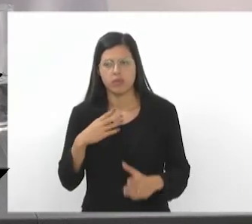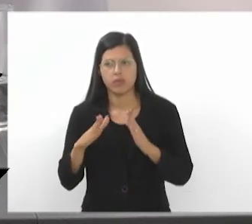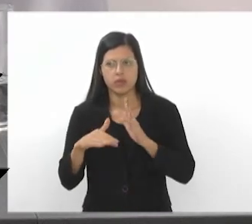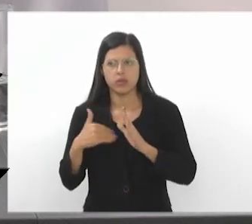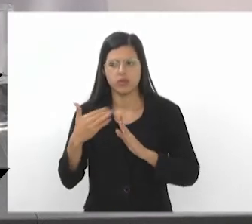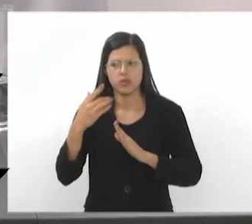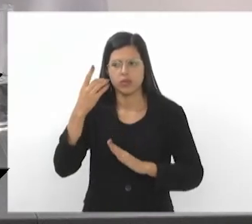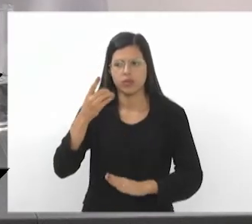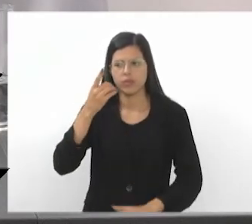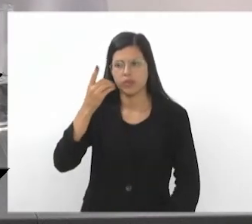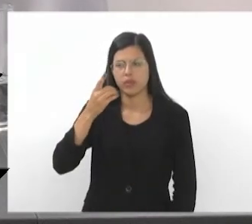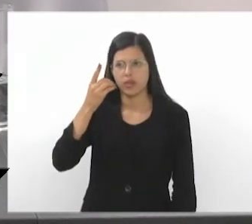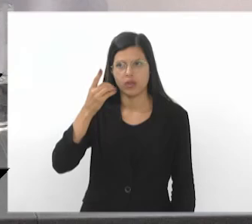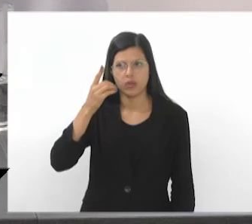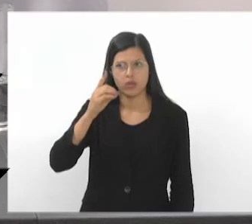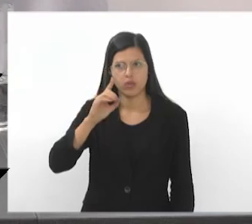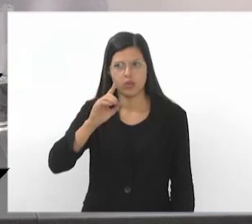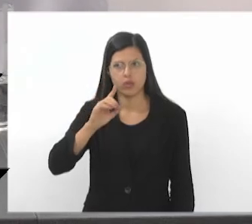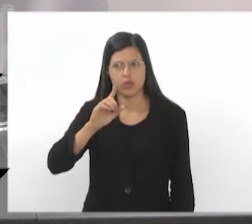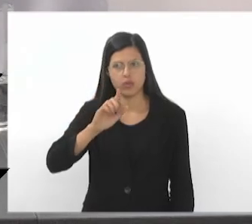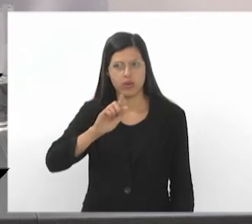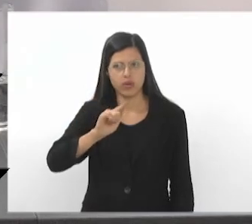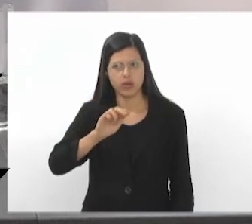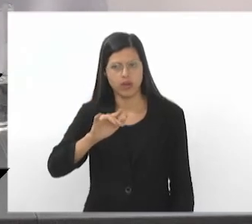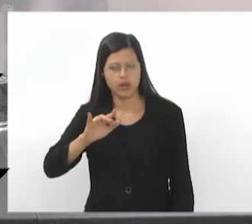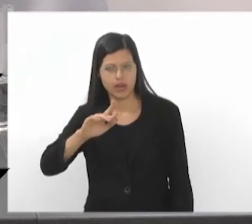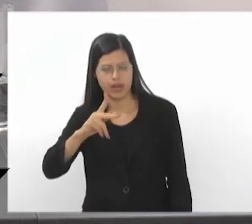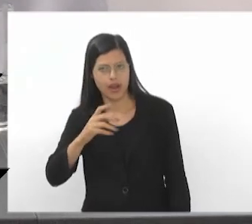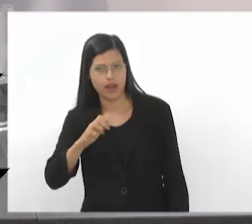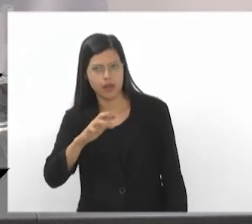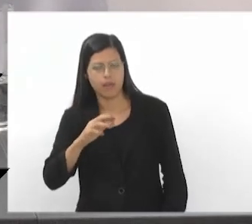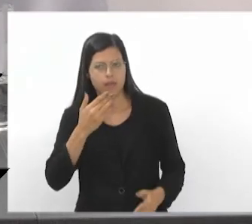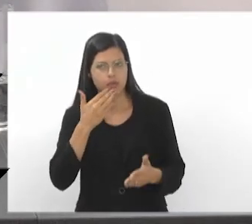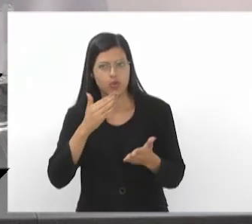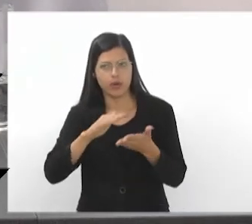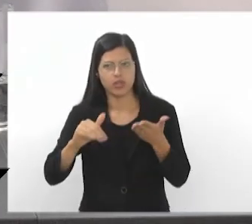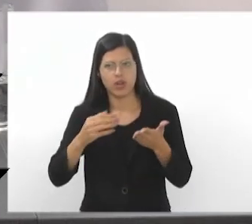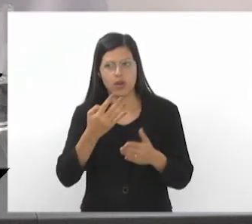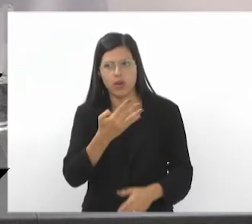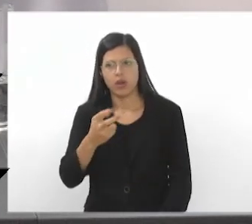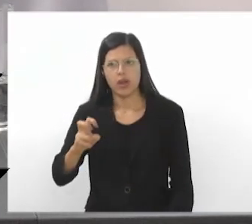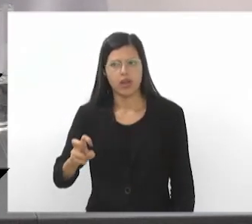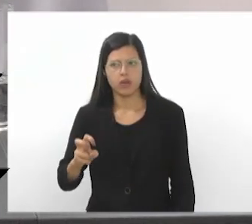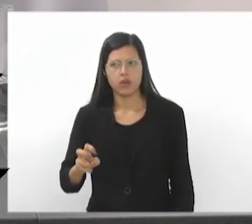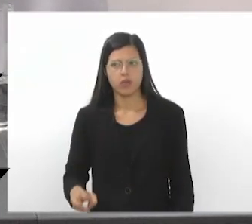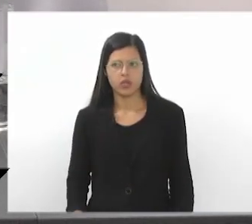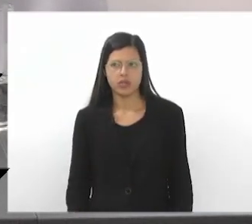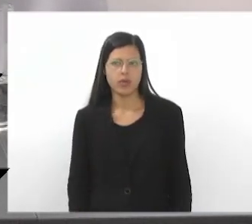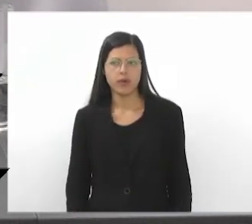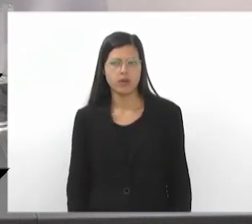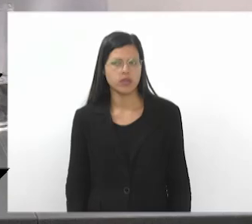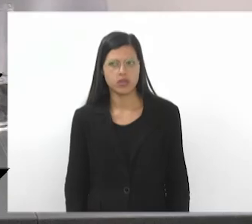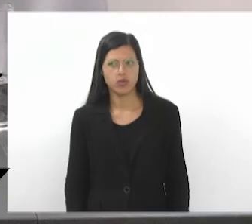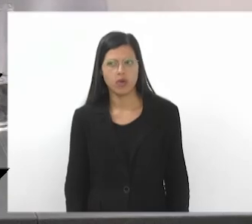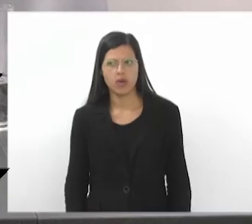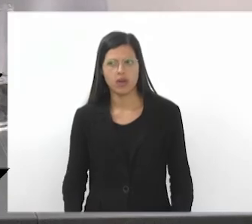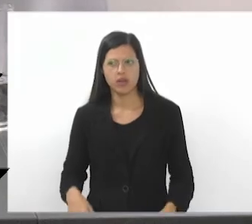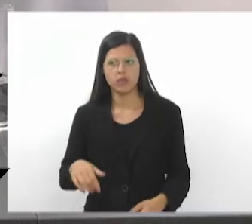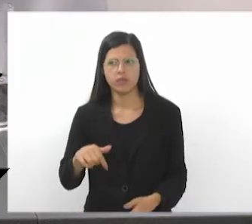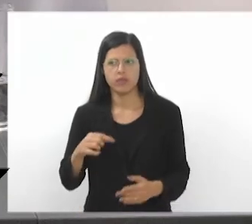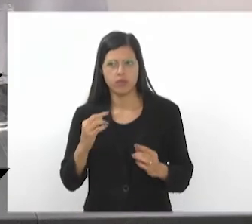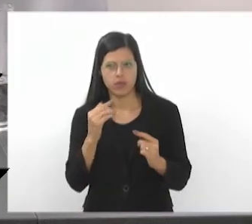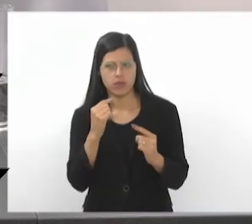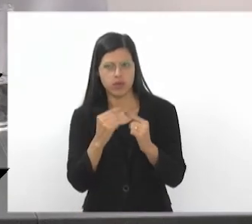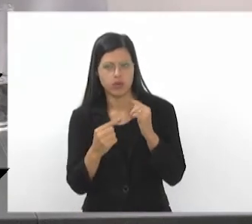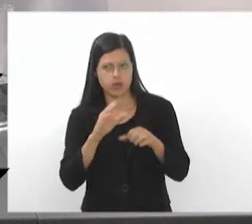deputado Delaroli pedindo para retirar o 45 também. Então, eu vou fazer novamente a leitura. Os blocos de